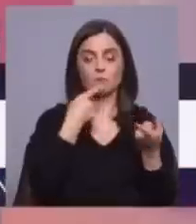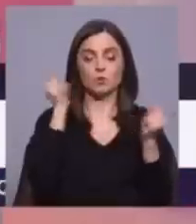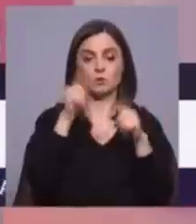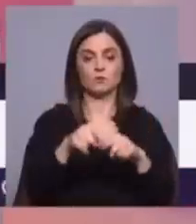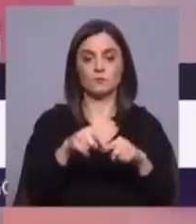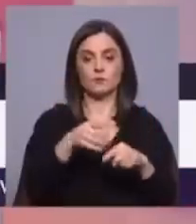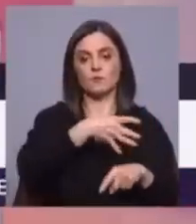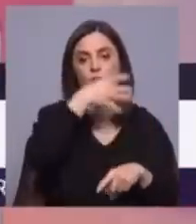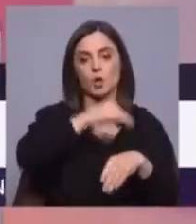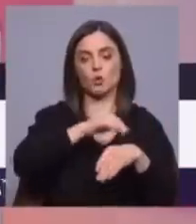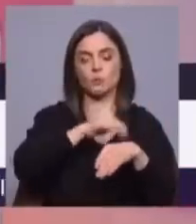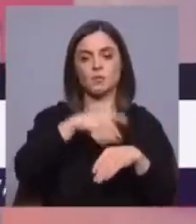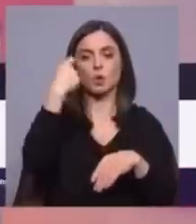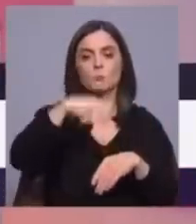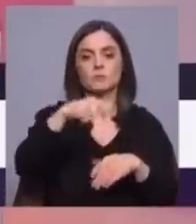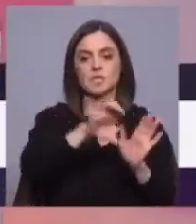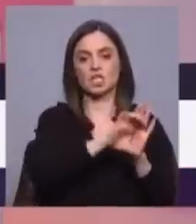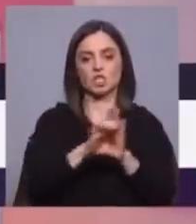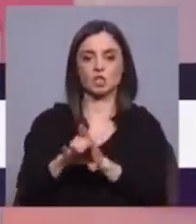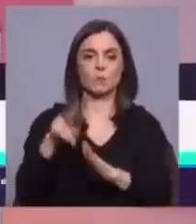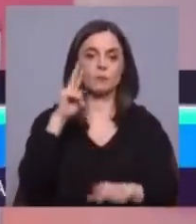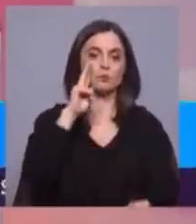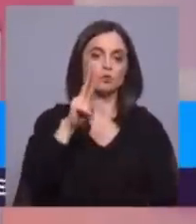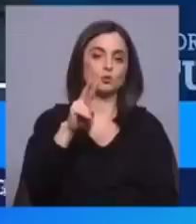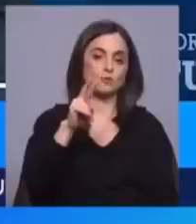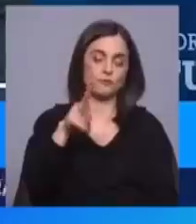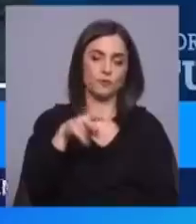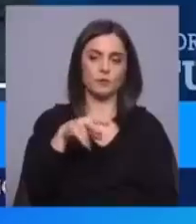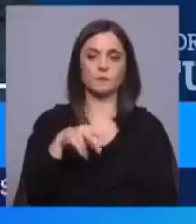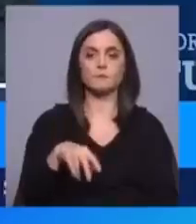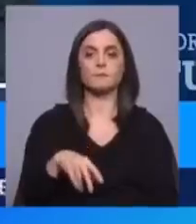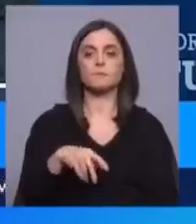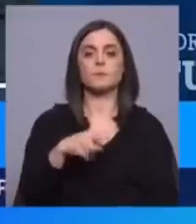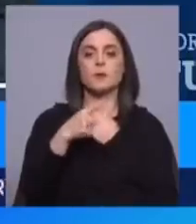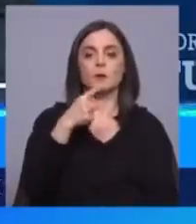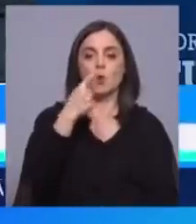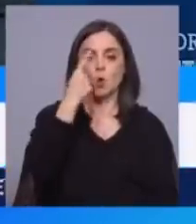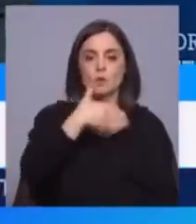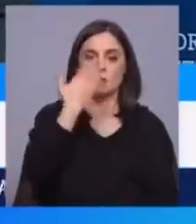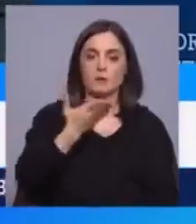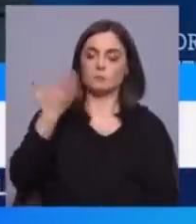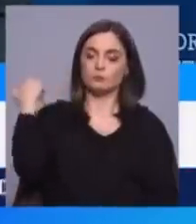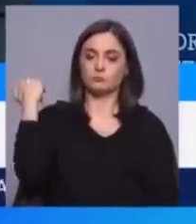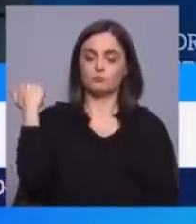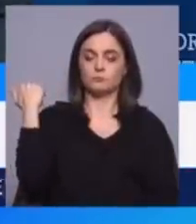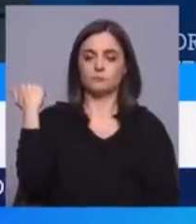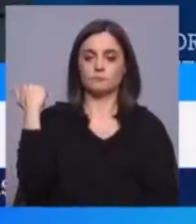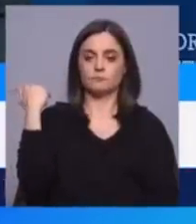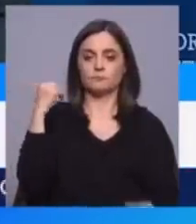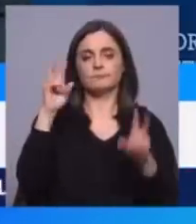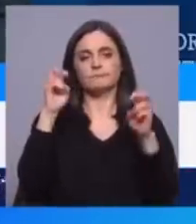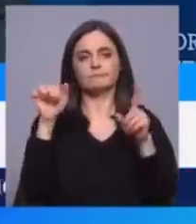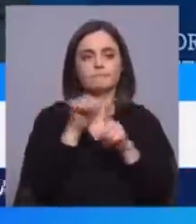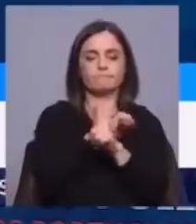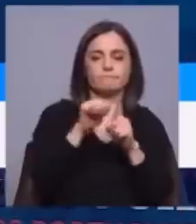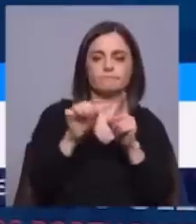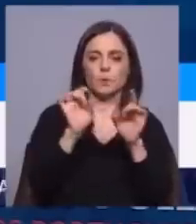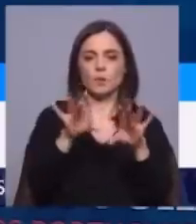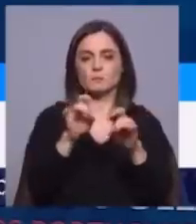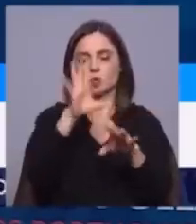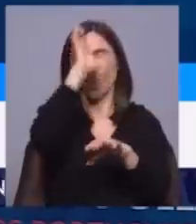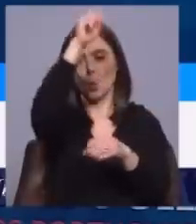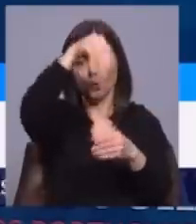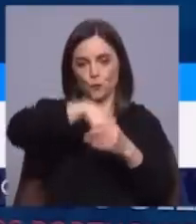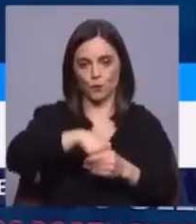vai reagir agora o presidente do Chega Vamos ouvir André Ventura há um dia atrás e passar um pano sobre tudo que tem acontecido no governo